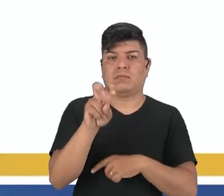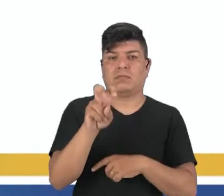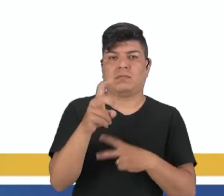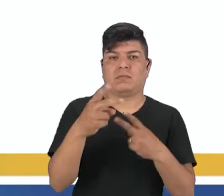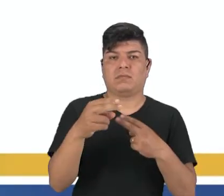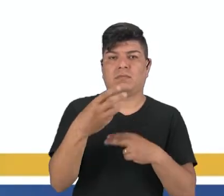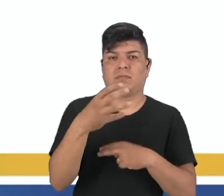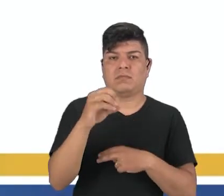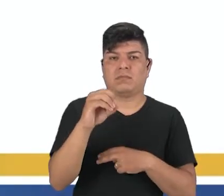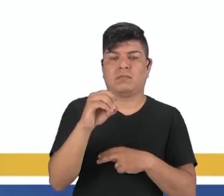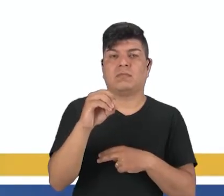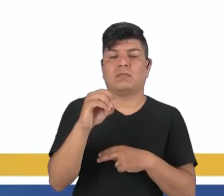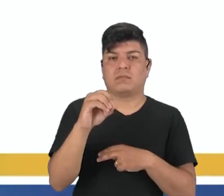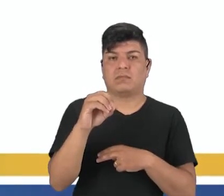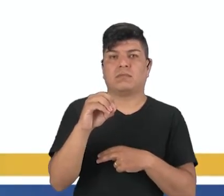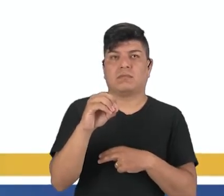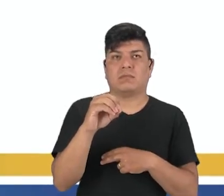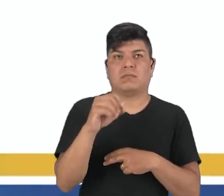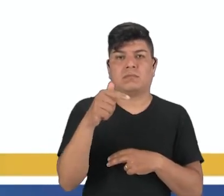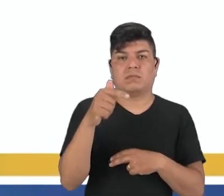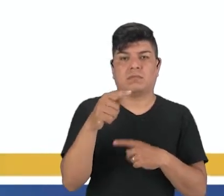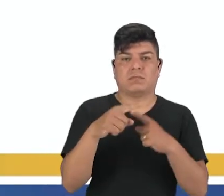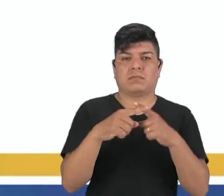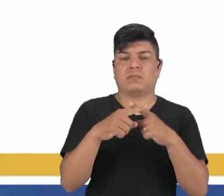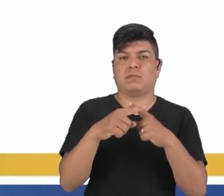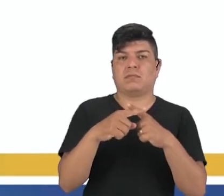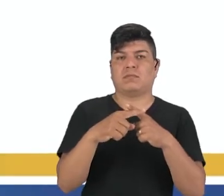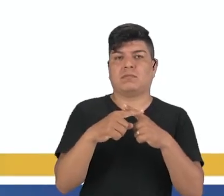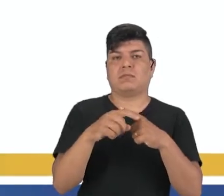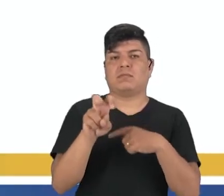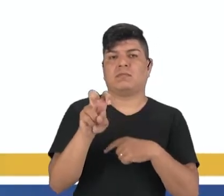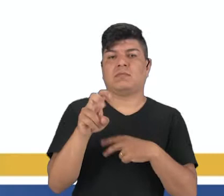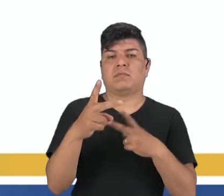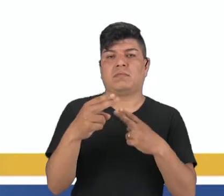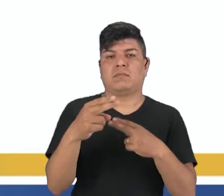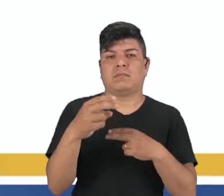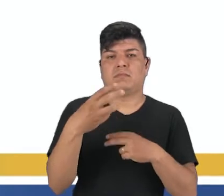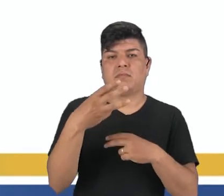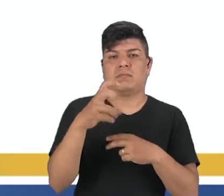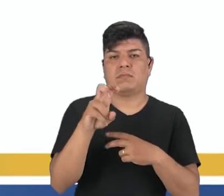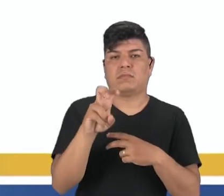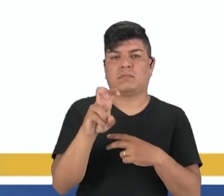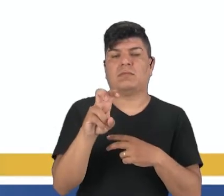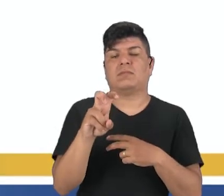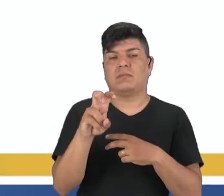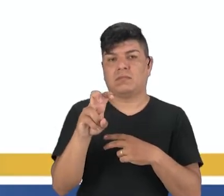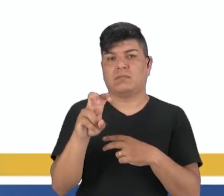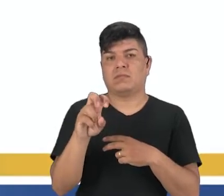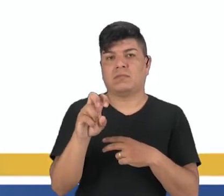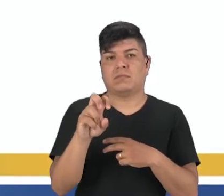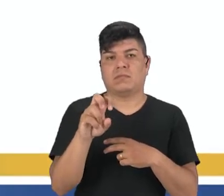5, 30. Sete vezes o número 5, 35.